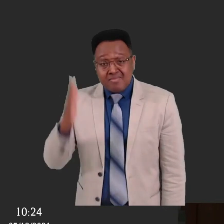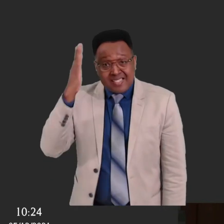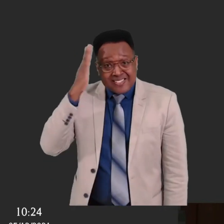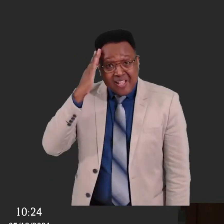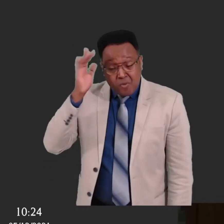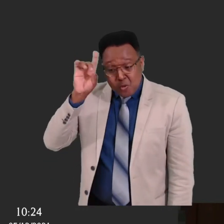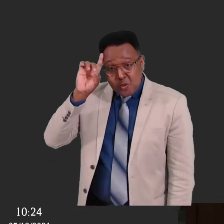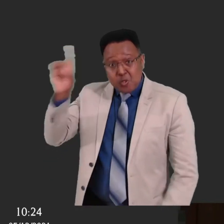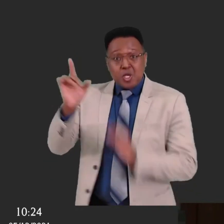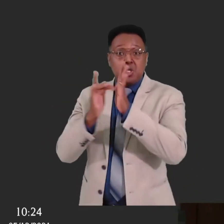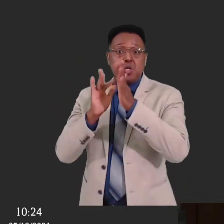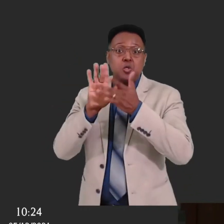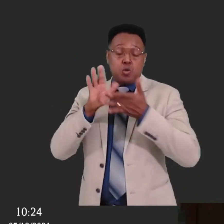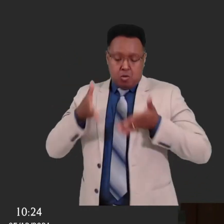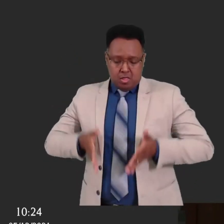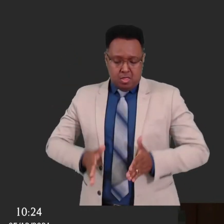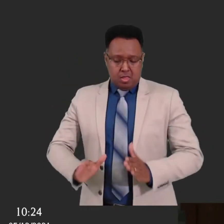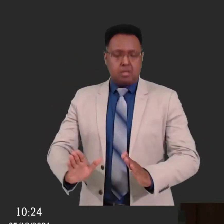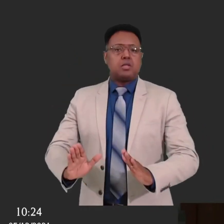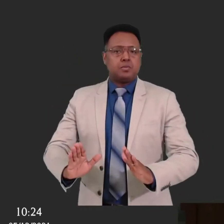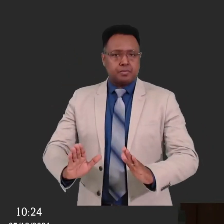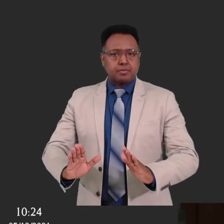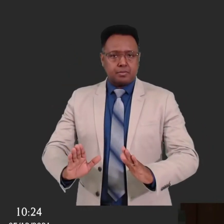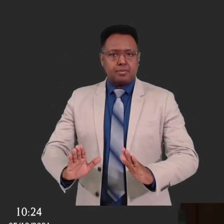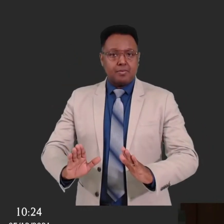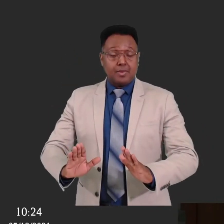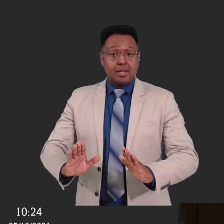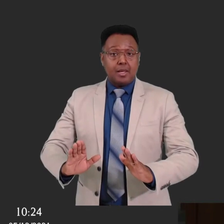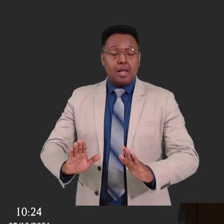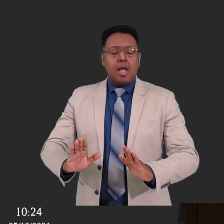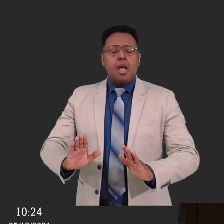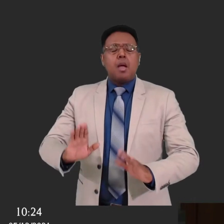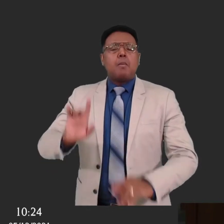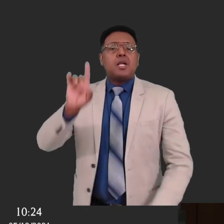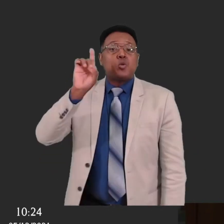podemos saber, irmãos, que a data que comemoram no mundo,